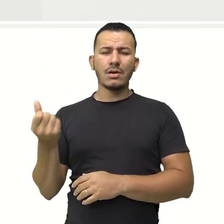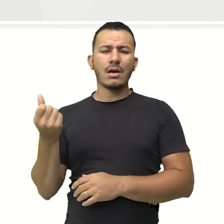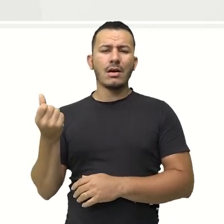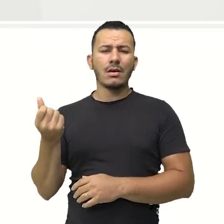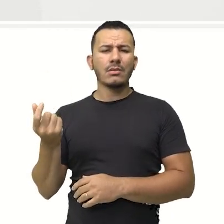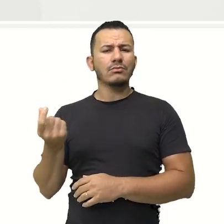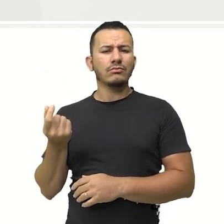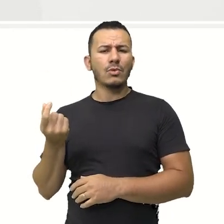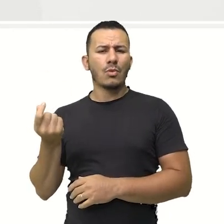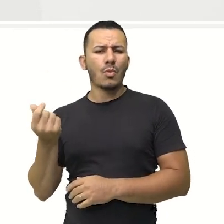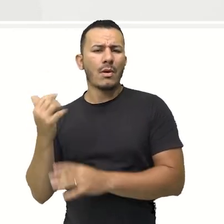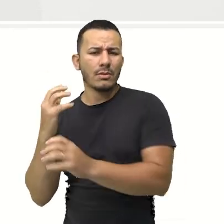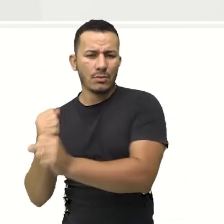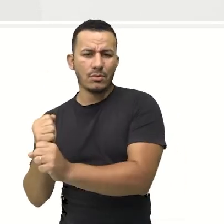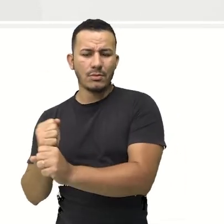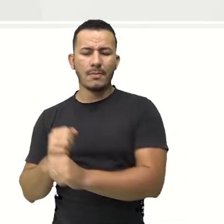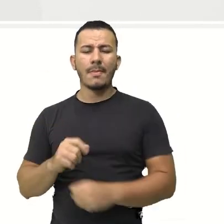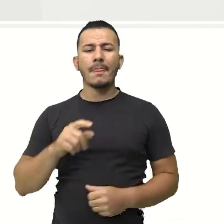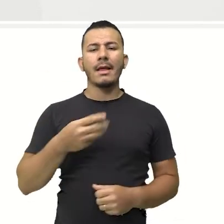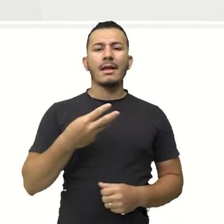426. Essa resposta dá